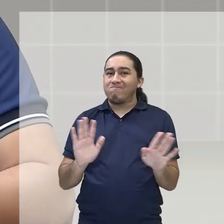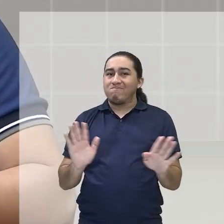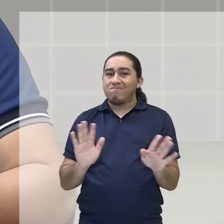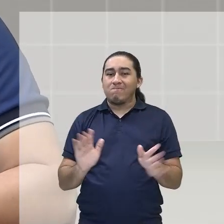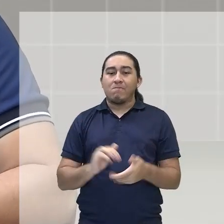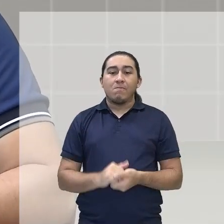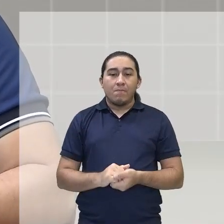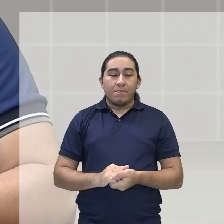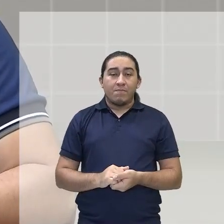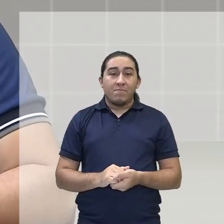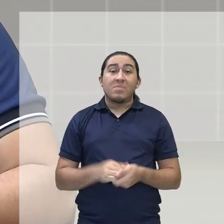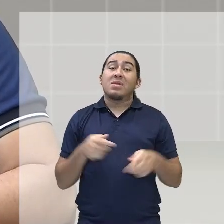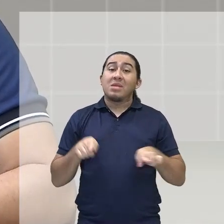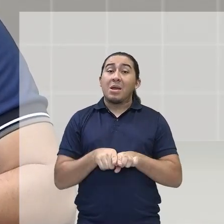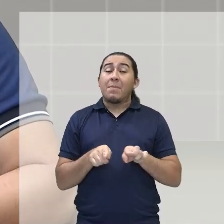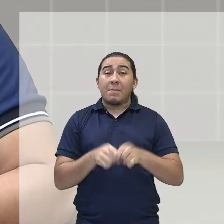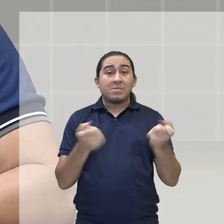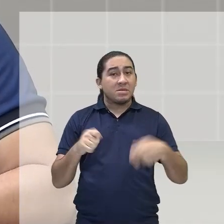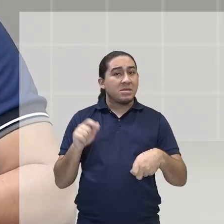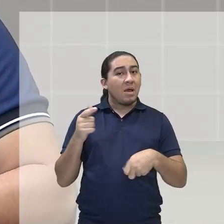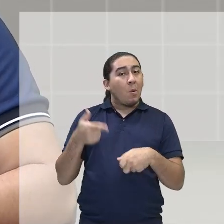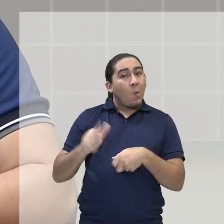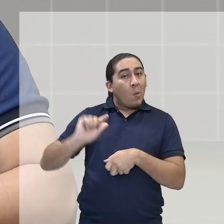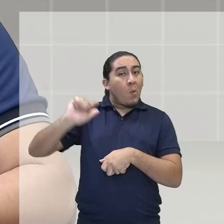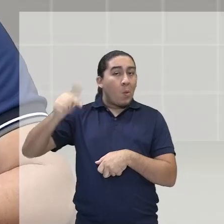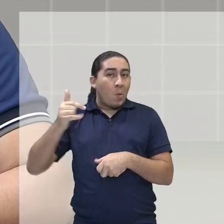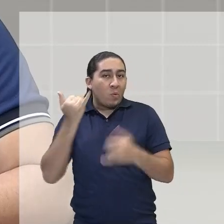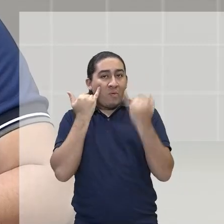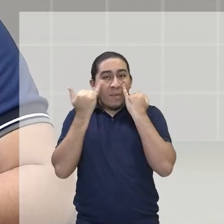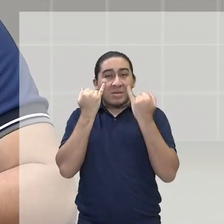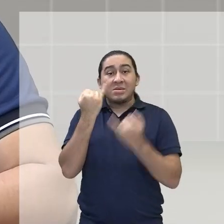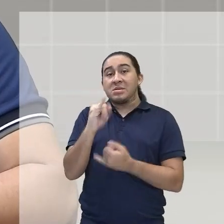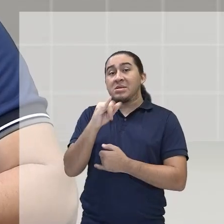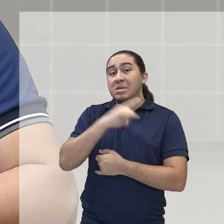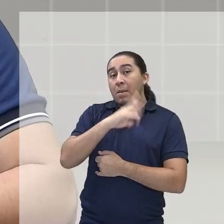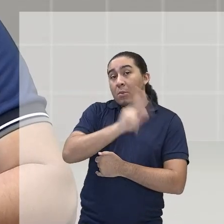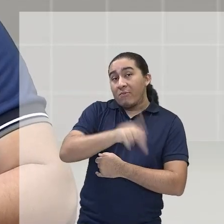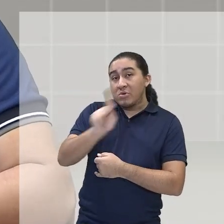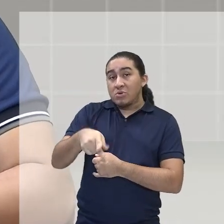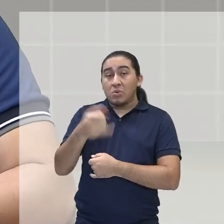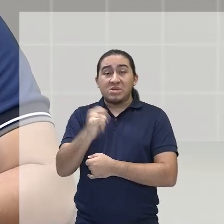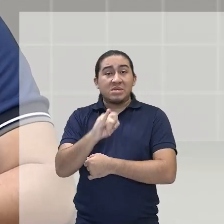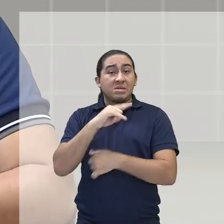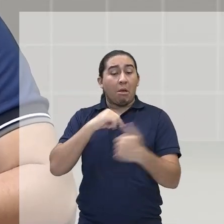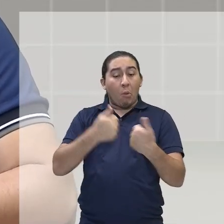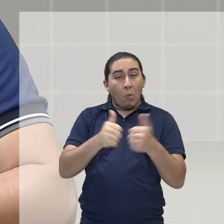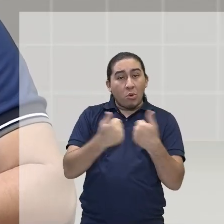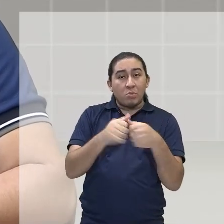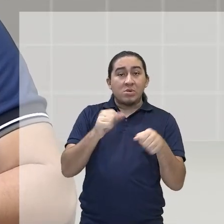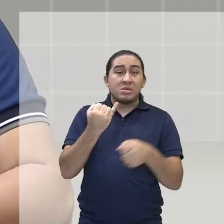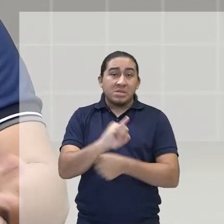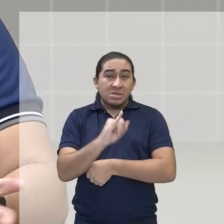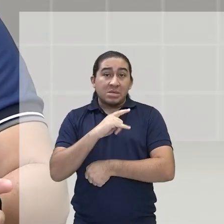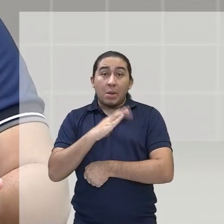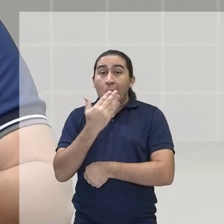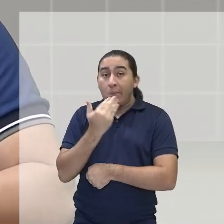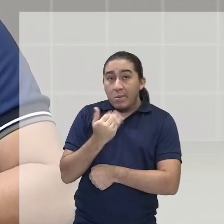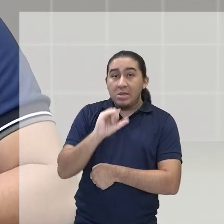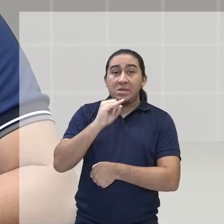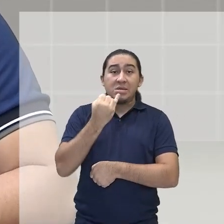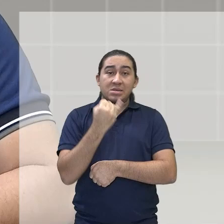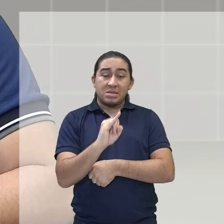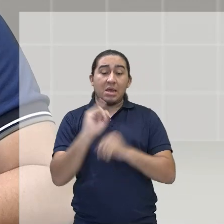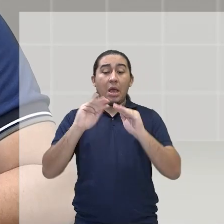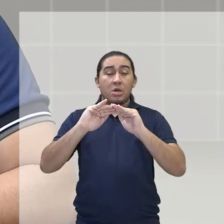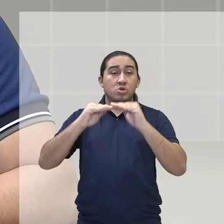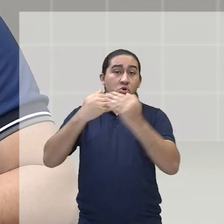de outros fatores, né? Se vai ter professor, se o transporte está ok, se a merenda está ok também, se a própria estrutura da